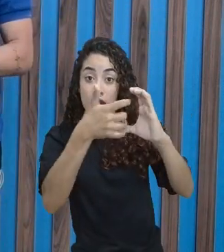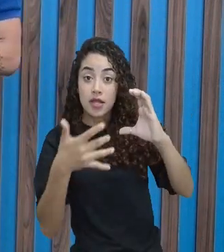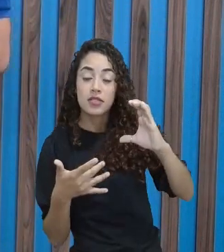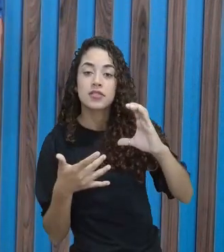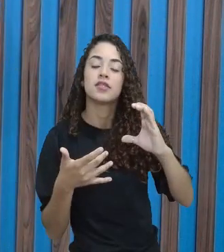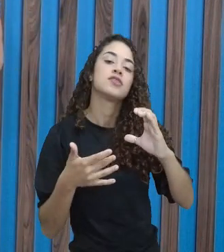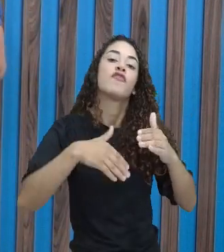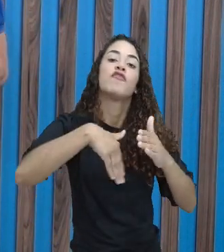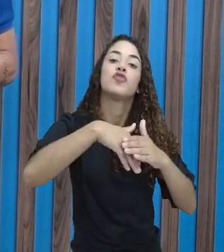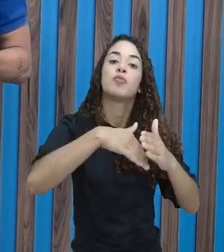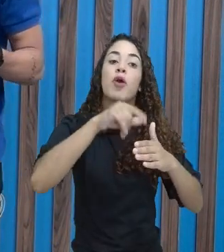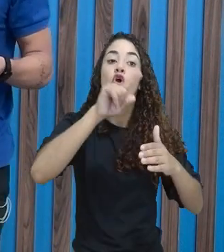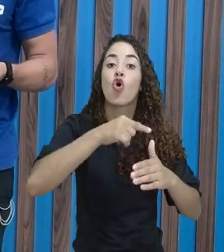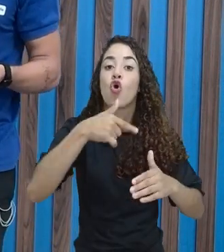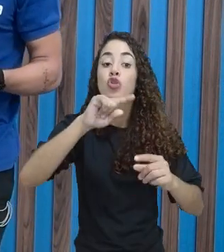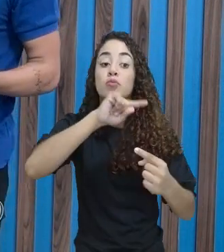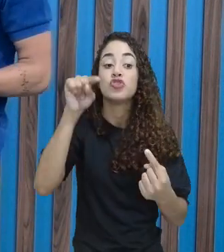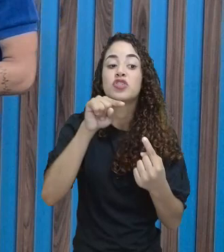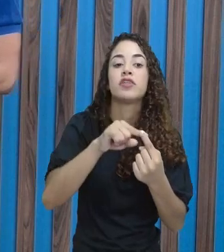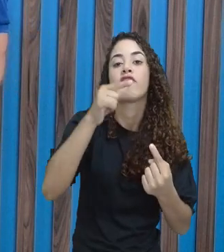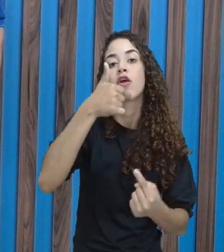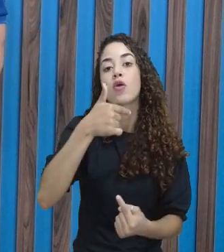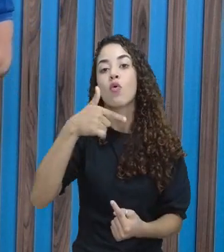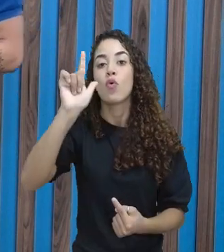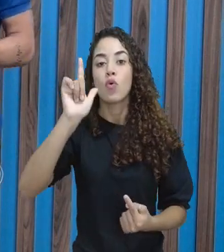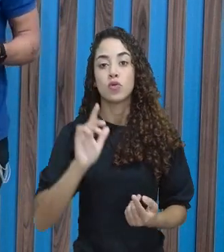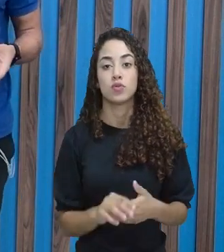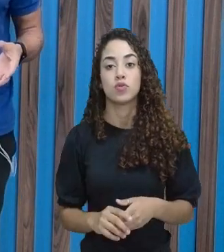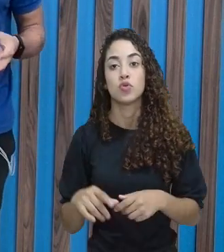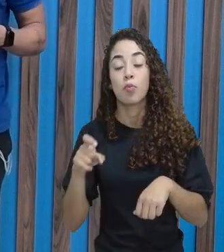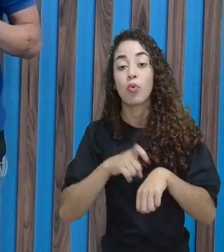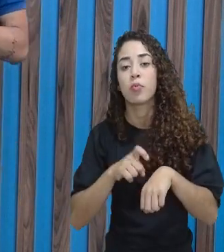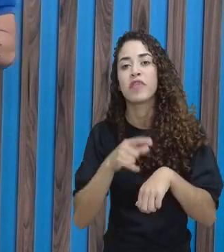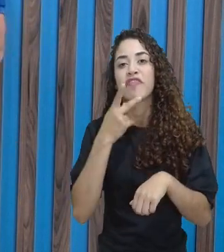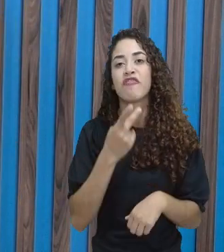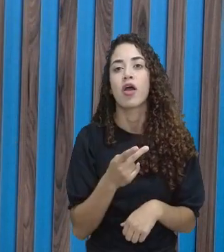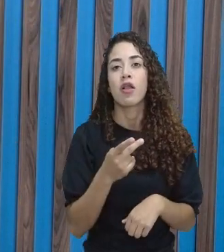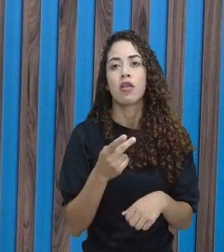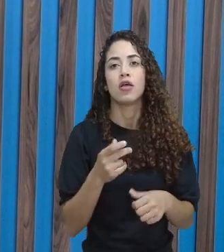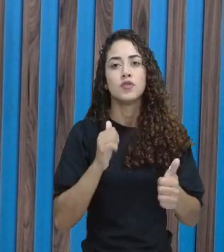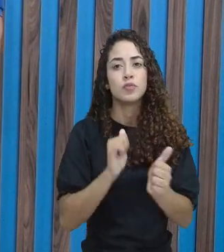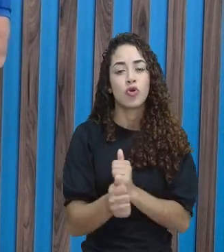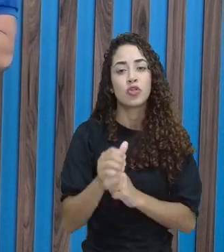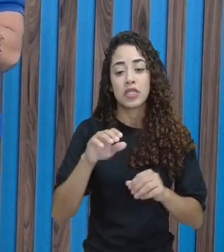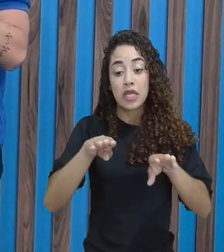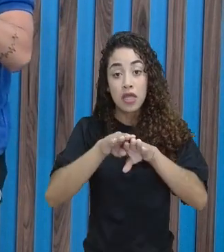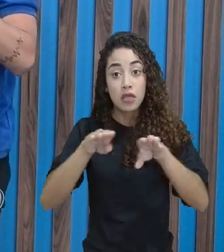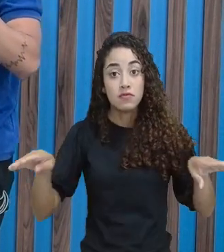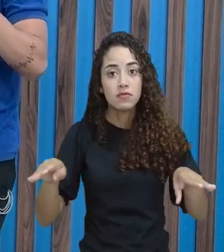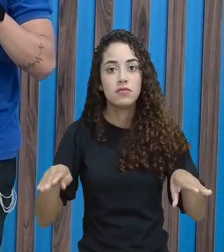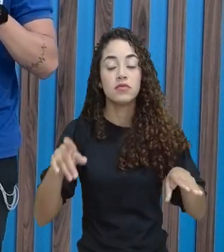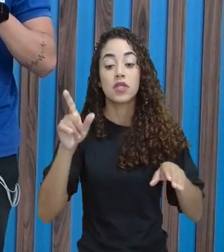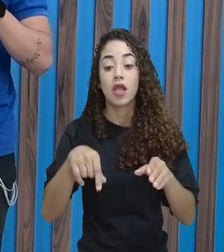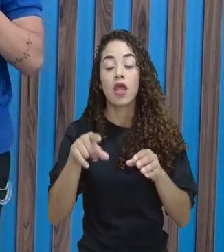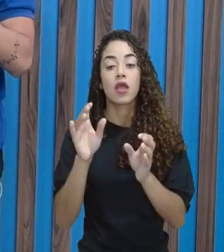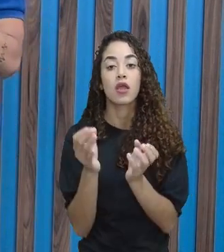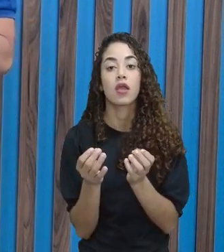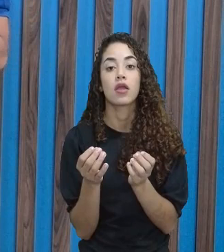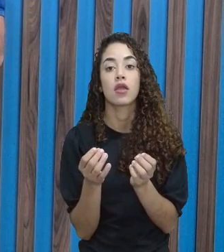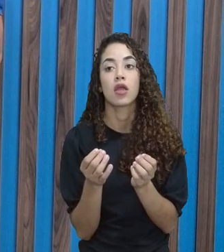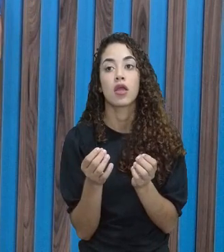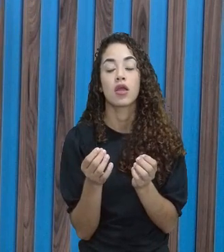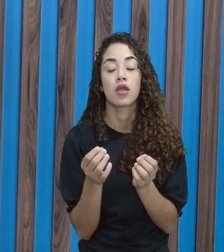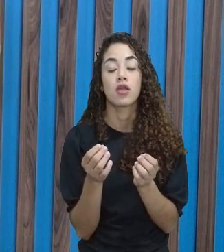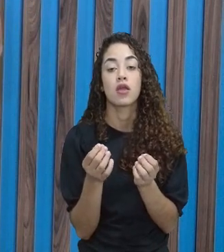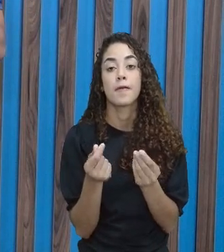é outra, o objetivo é outro. Quando a gente fala de campo e taco, a gente está falando da relação de um objeto